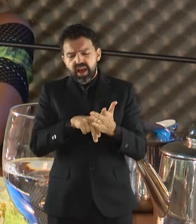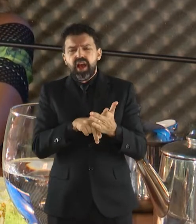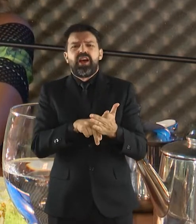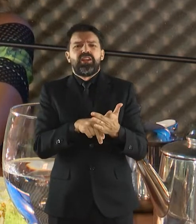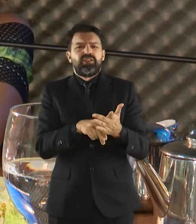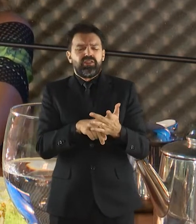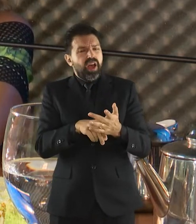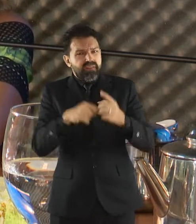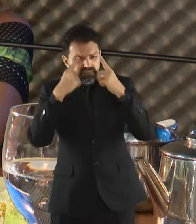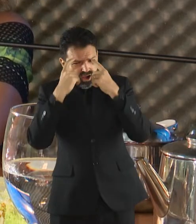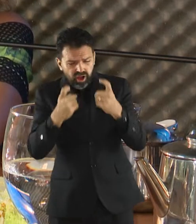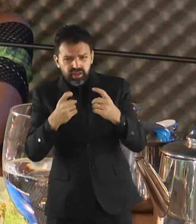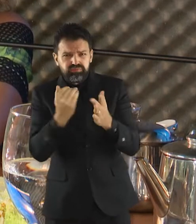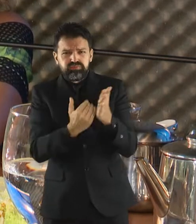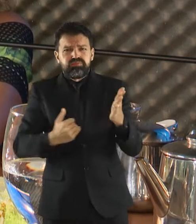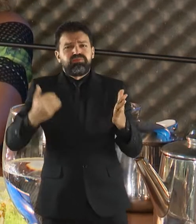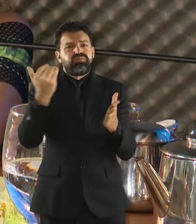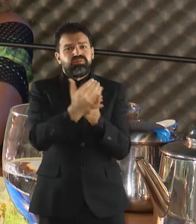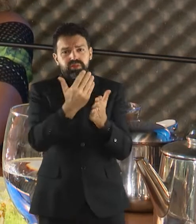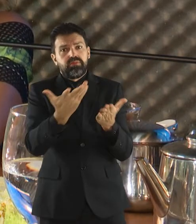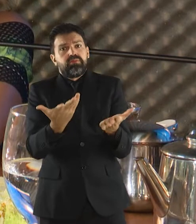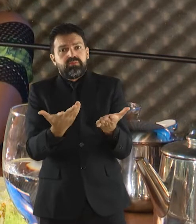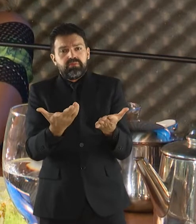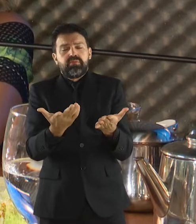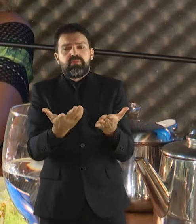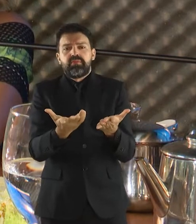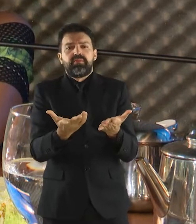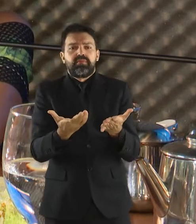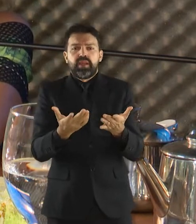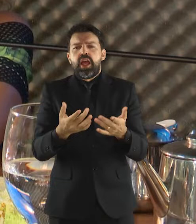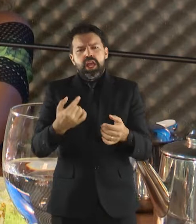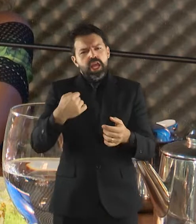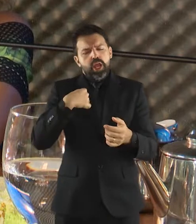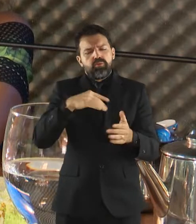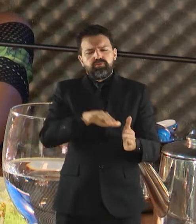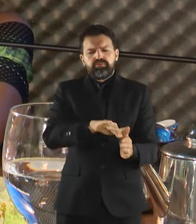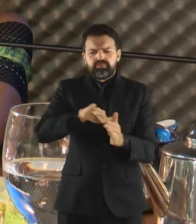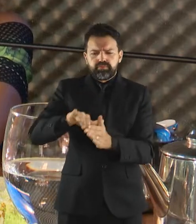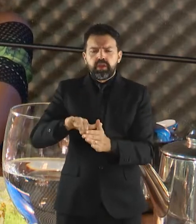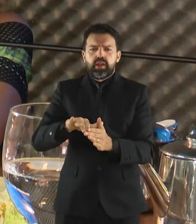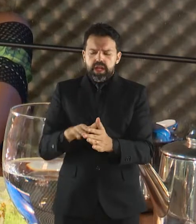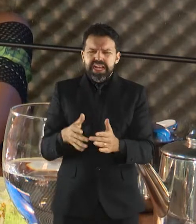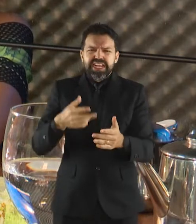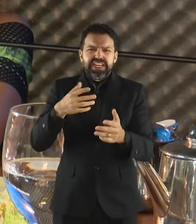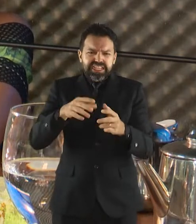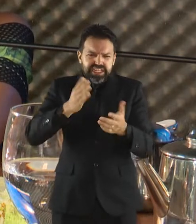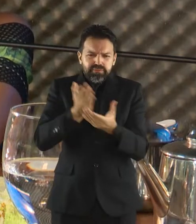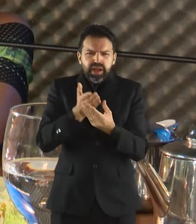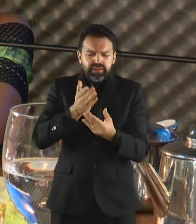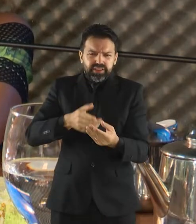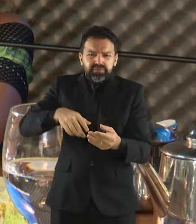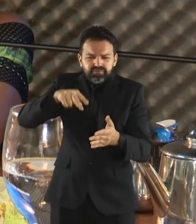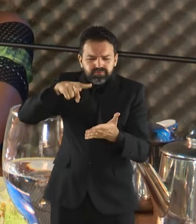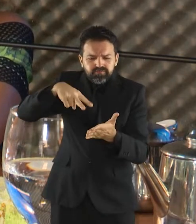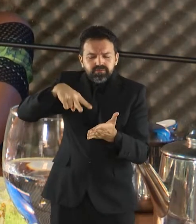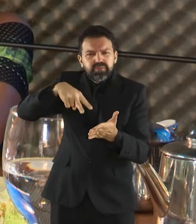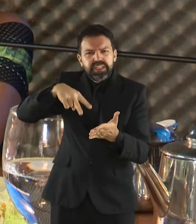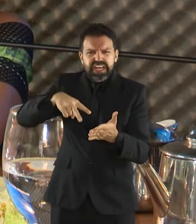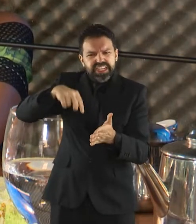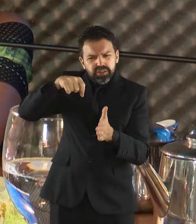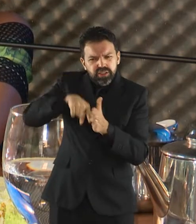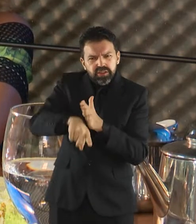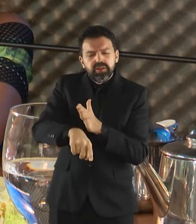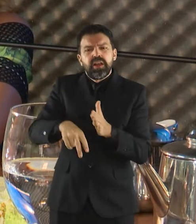muito maiores. E aí eu separei hoje porque eu quero dar uma olhada nesse caso. Tem outros casos também que